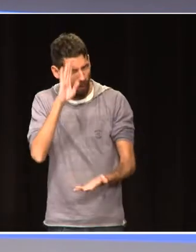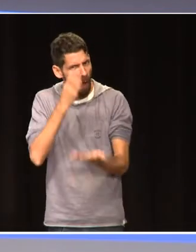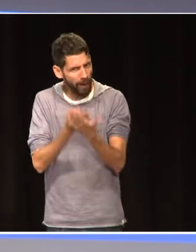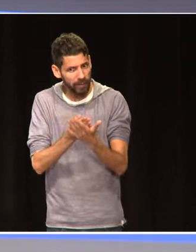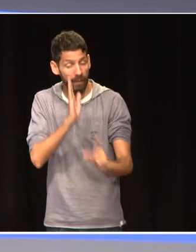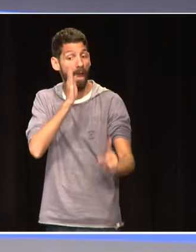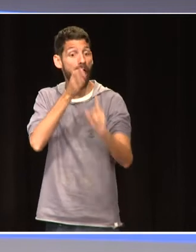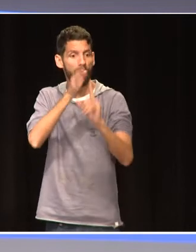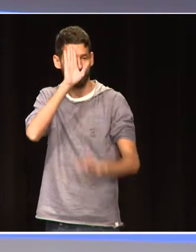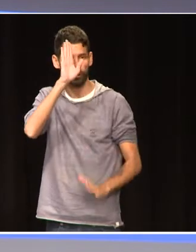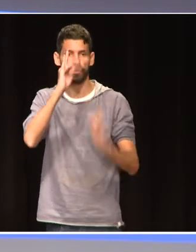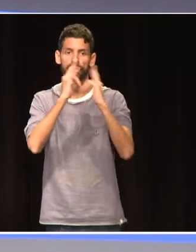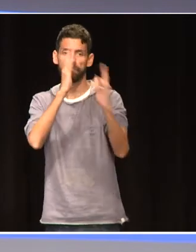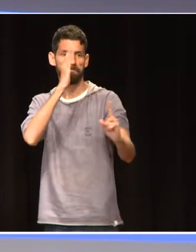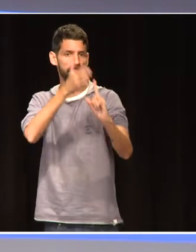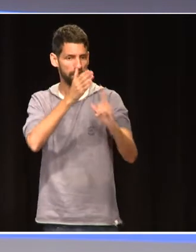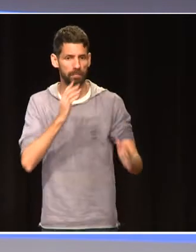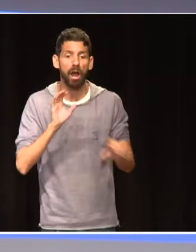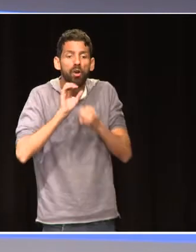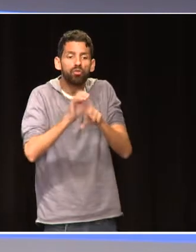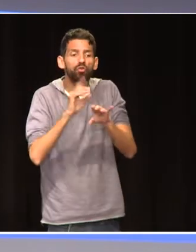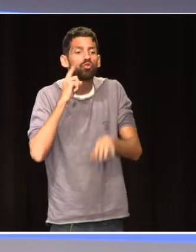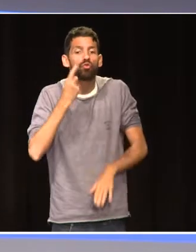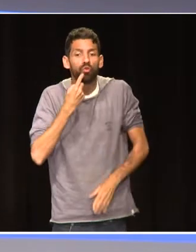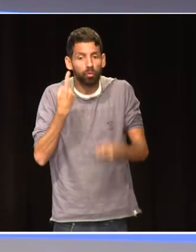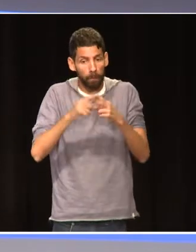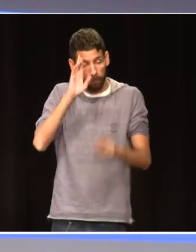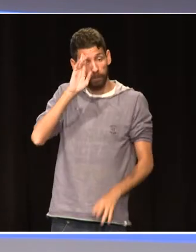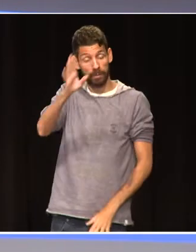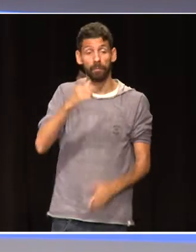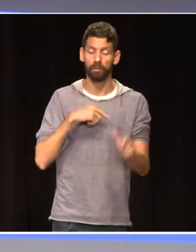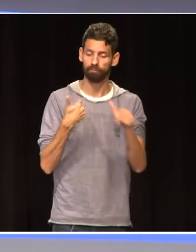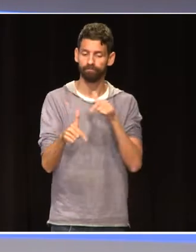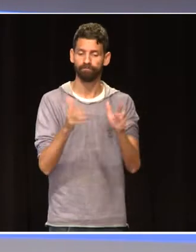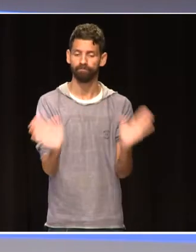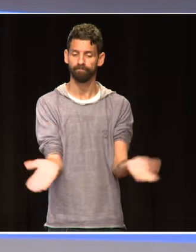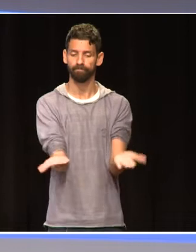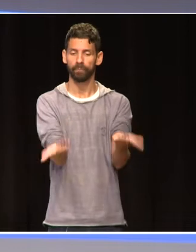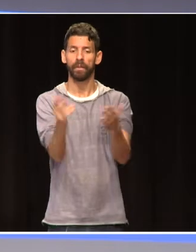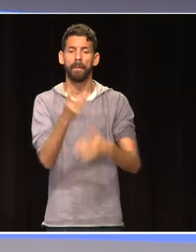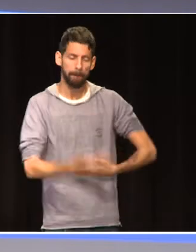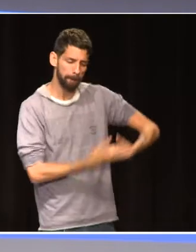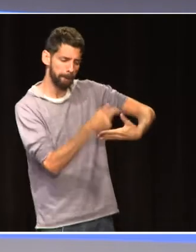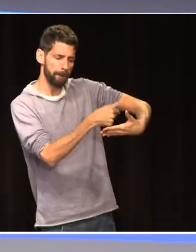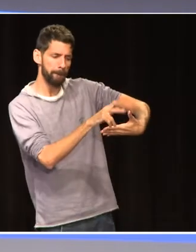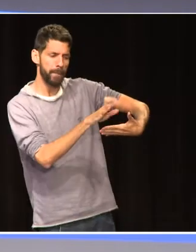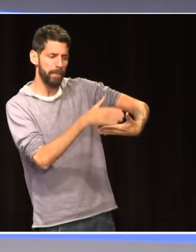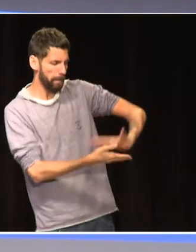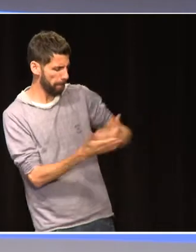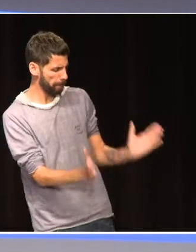como uma referência no estudo para surdos, porque a gente tem esses trabalhos que pegam crianças desde